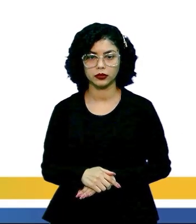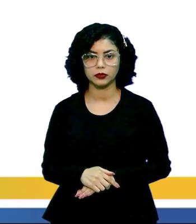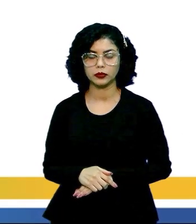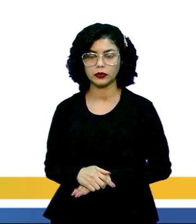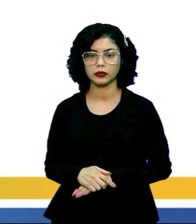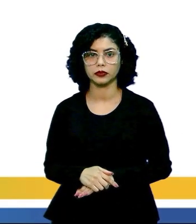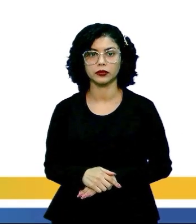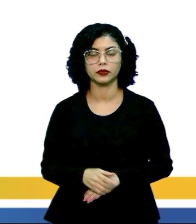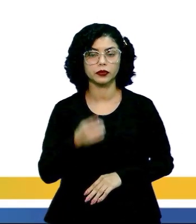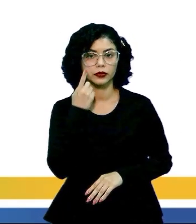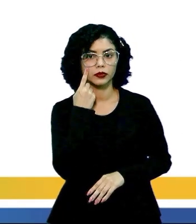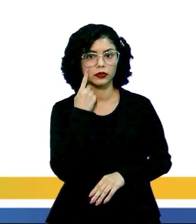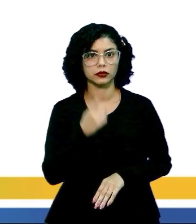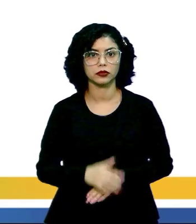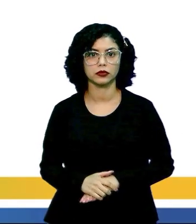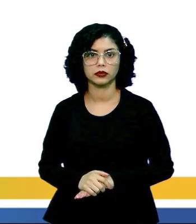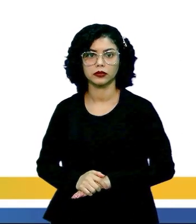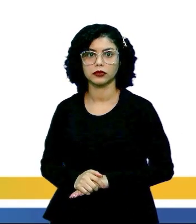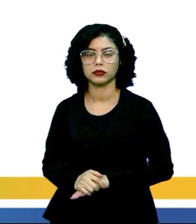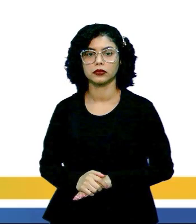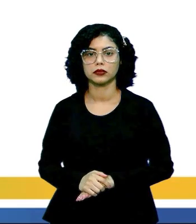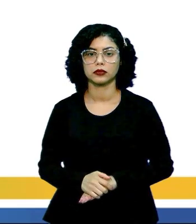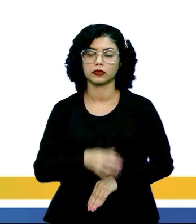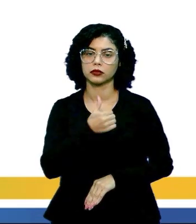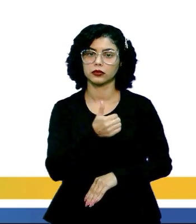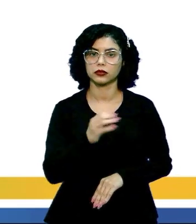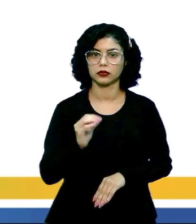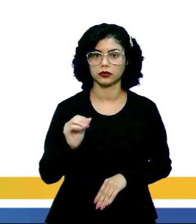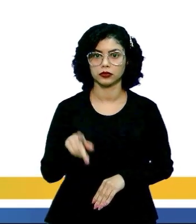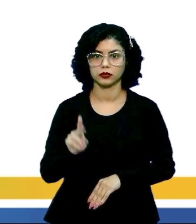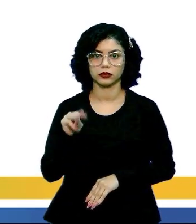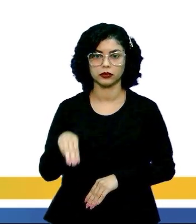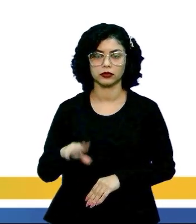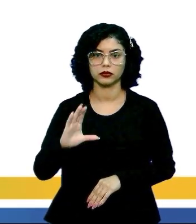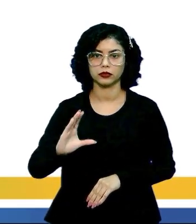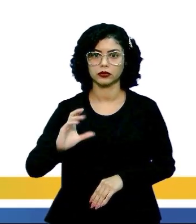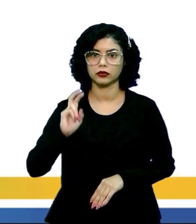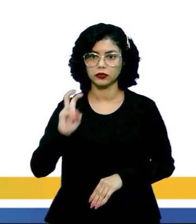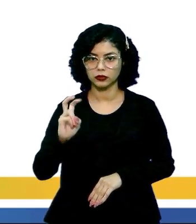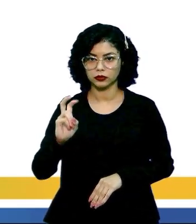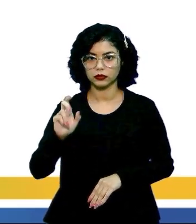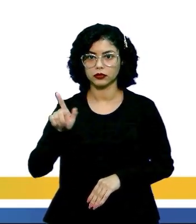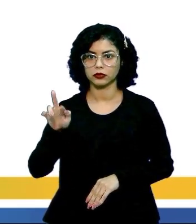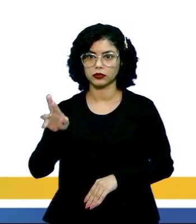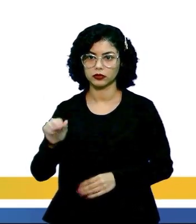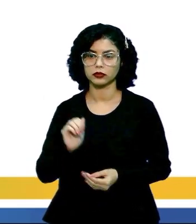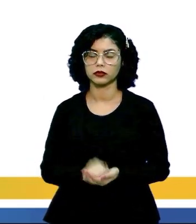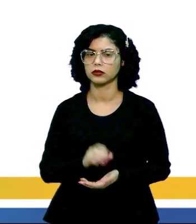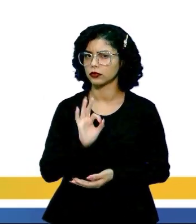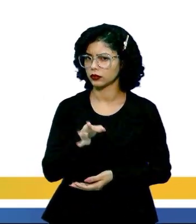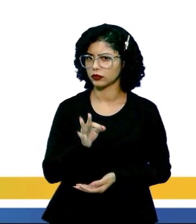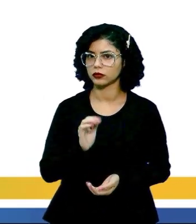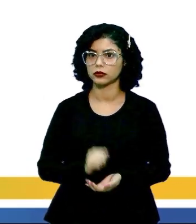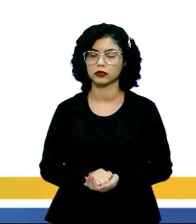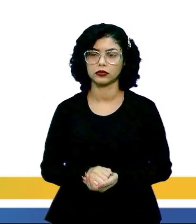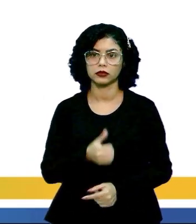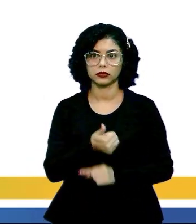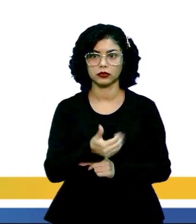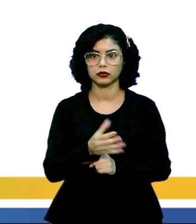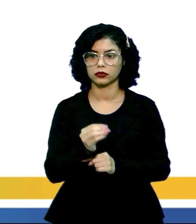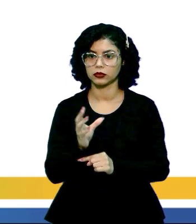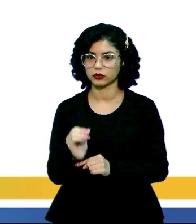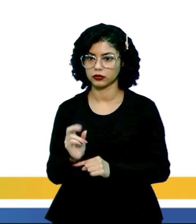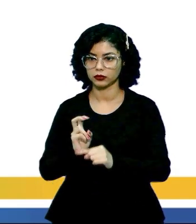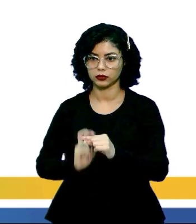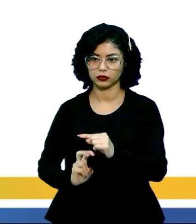Então olha aí, sabemos que 100 km consome 5 litros de gasolina, certo? Logo serão